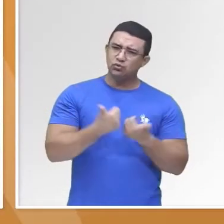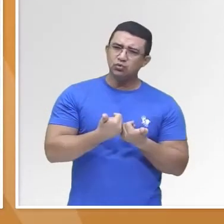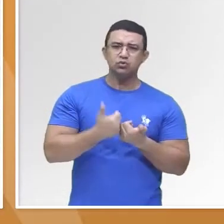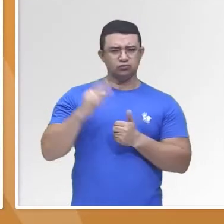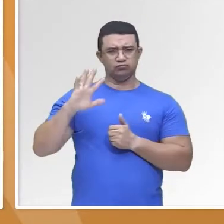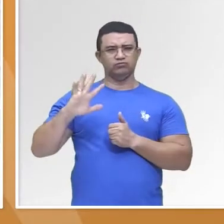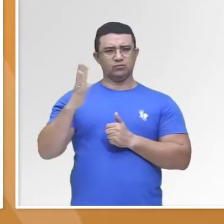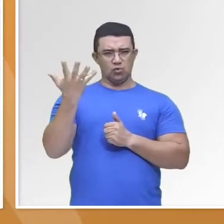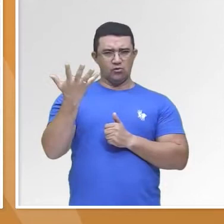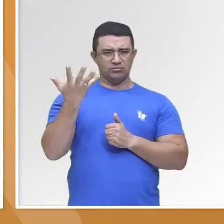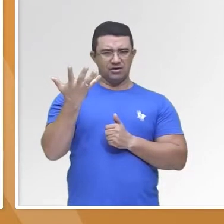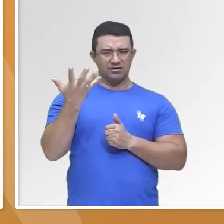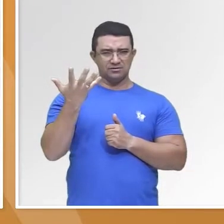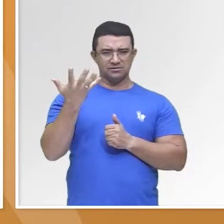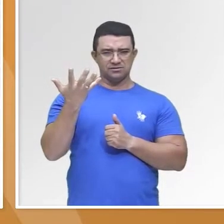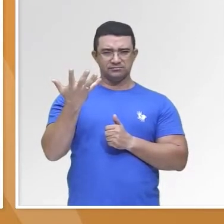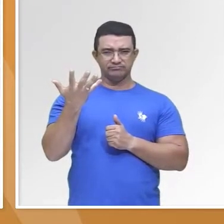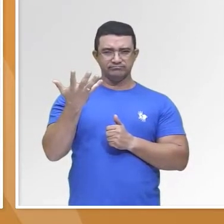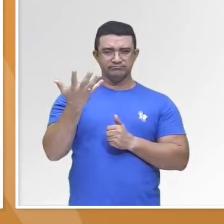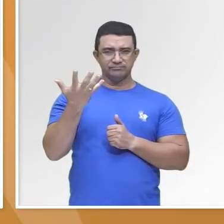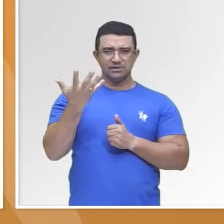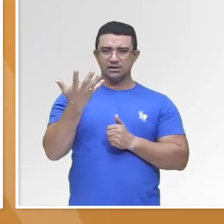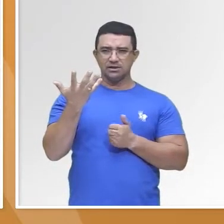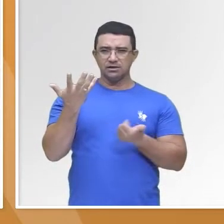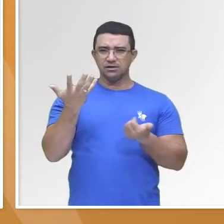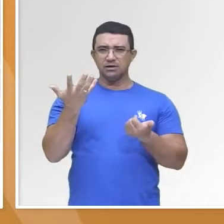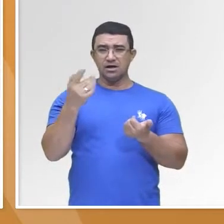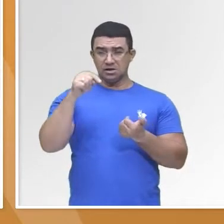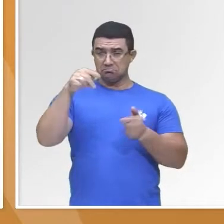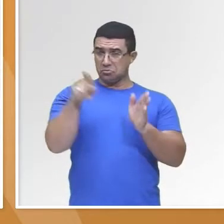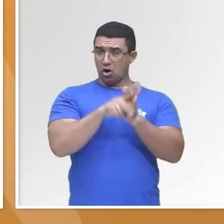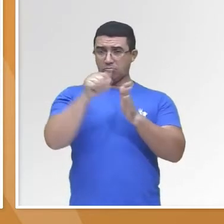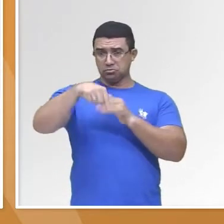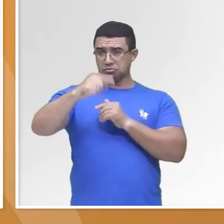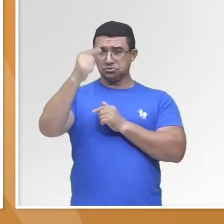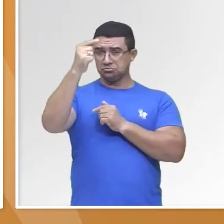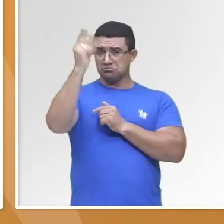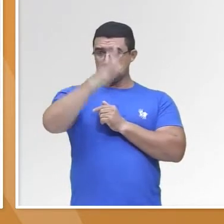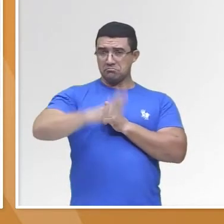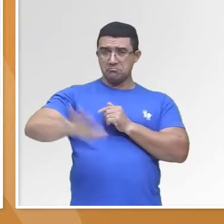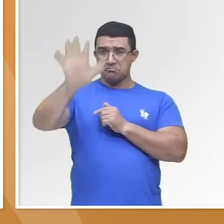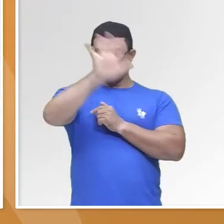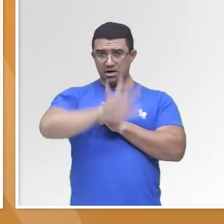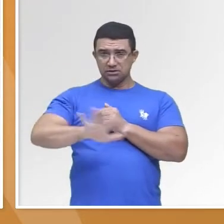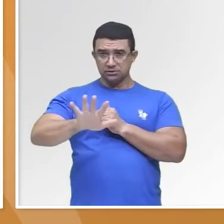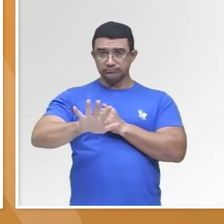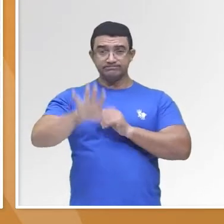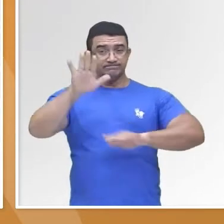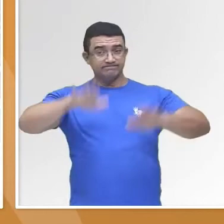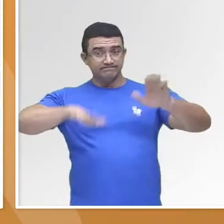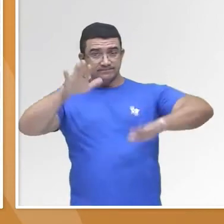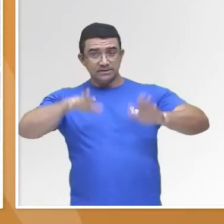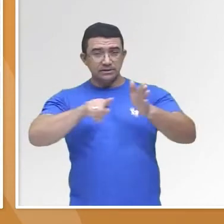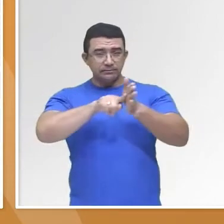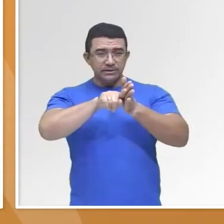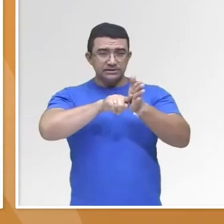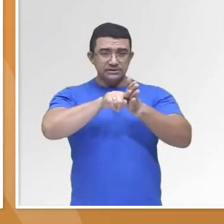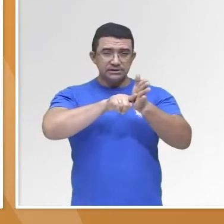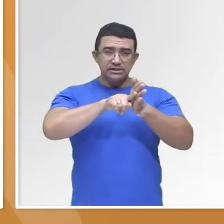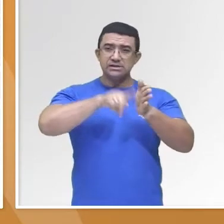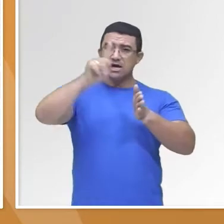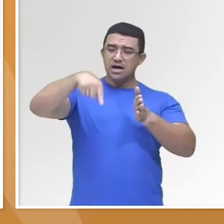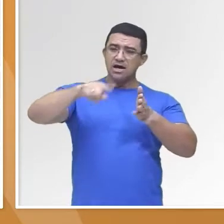acontece falando, né, a nível nacional, a nível de Brasil. Essas pesquisas, muitas vezes, elas são feitas, né, pelo